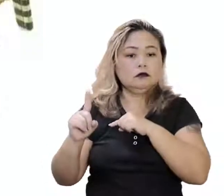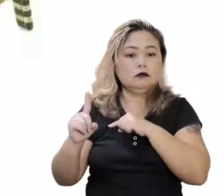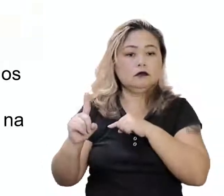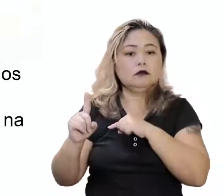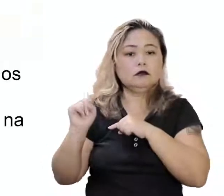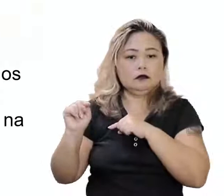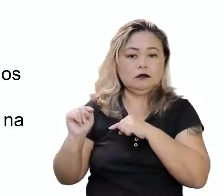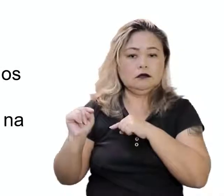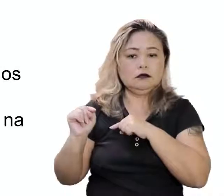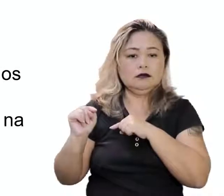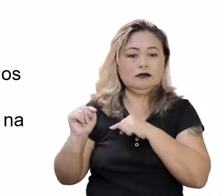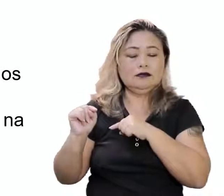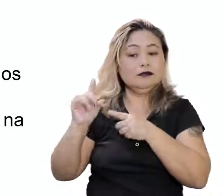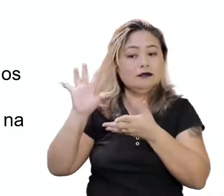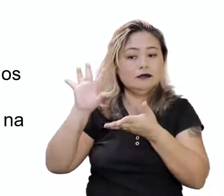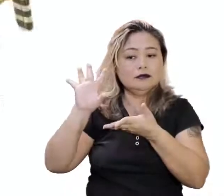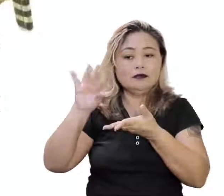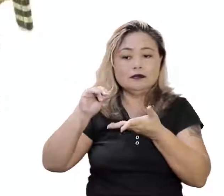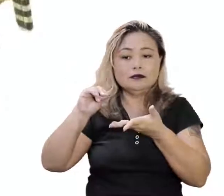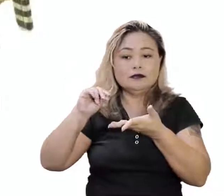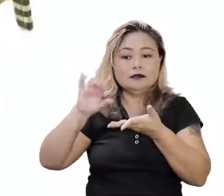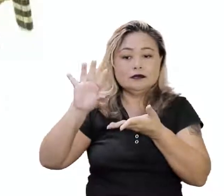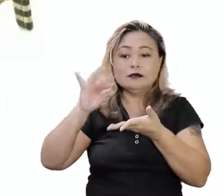nessa bendita dessa caneta.